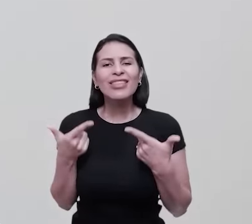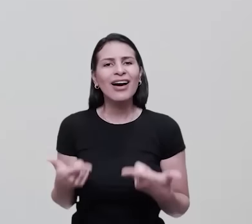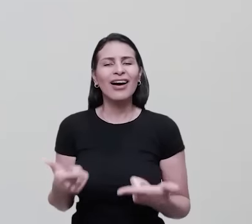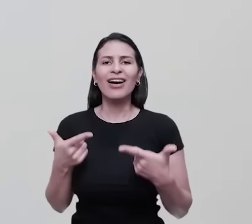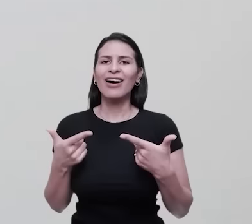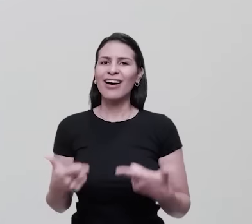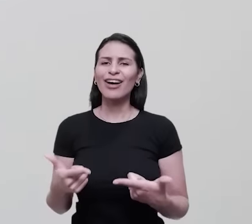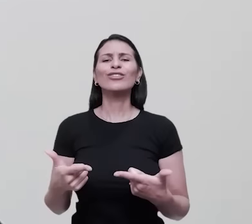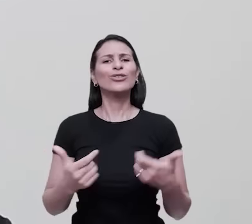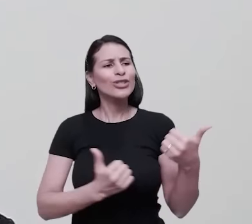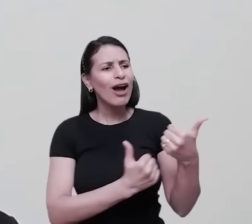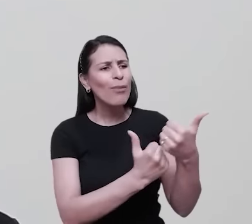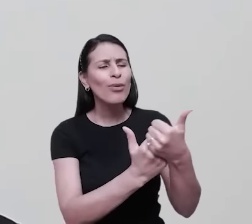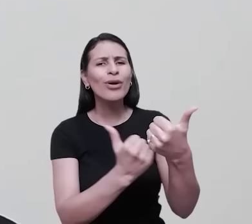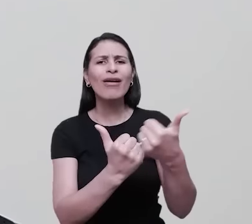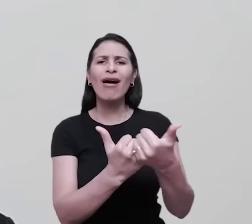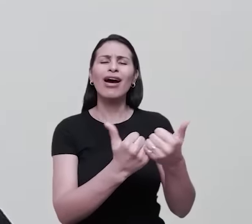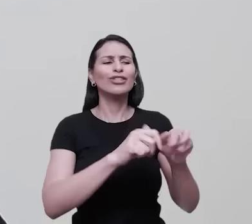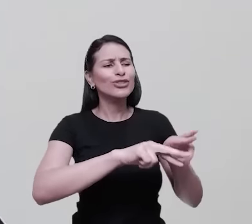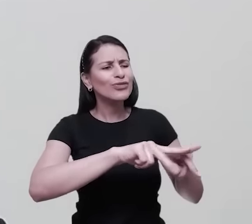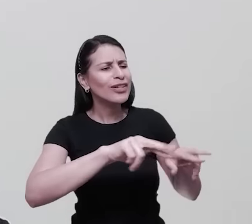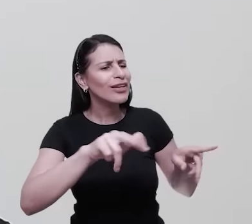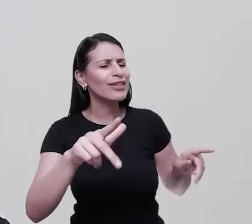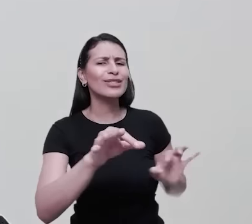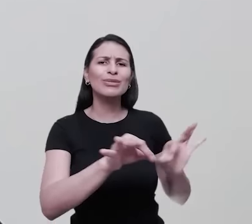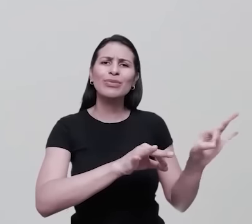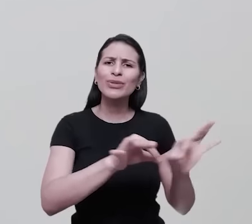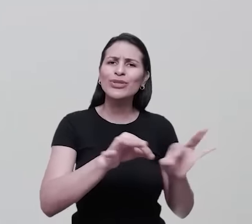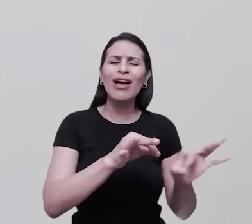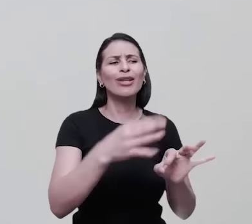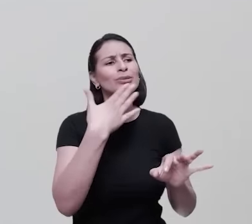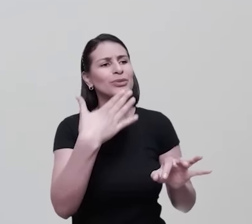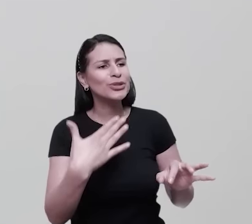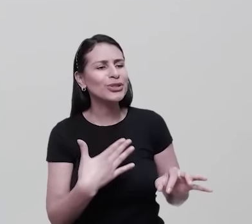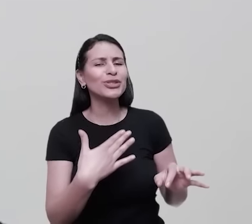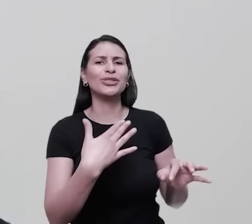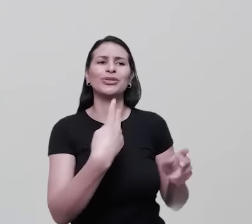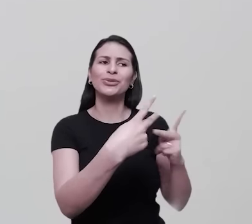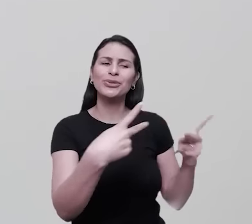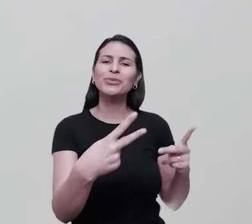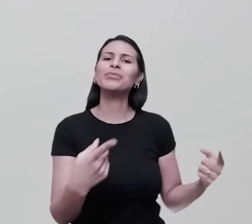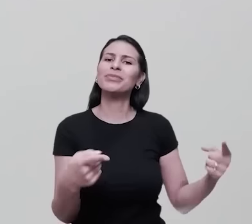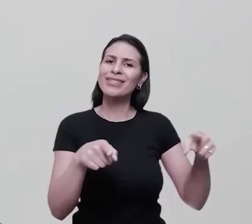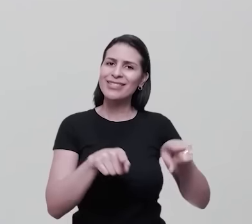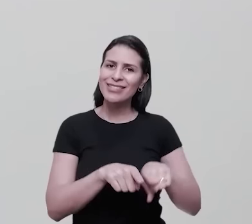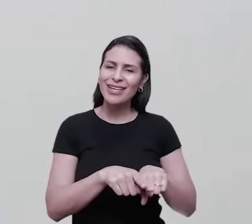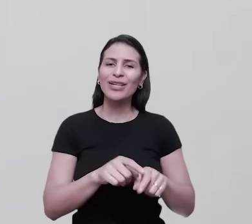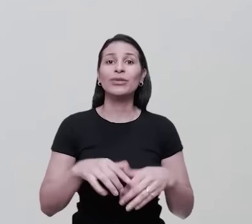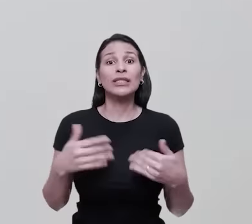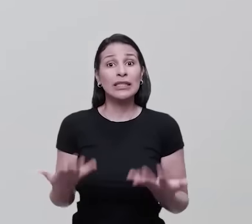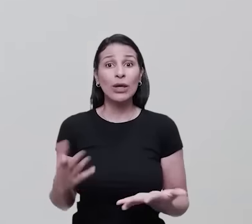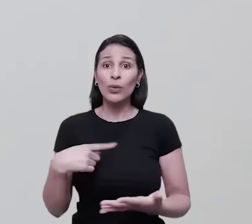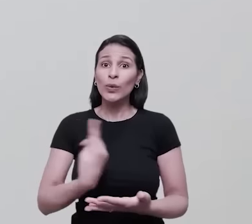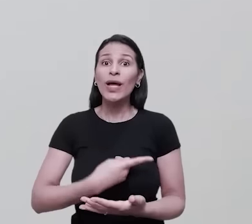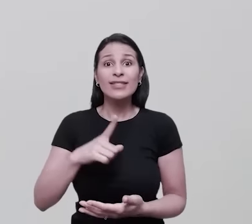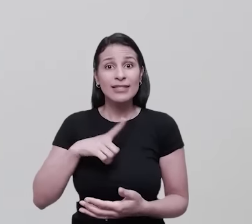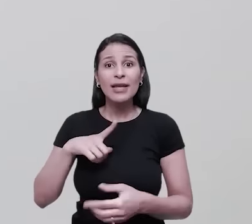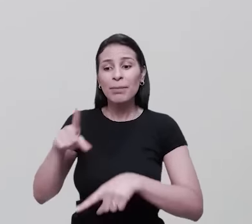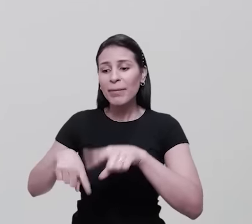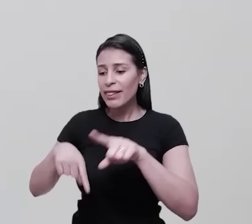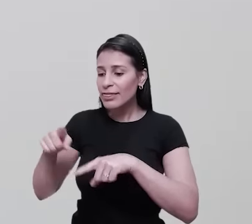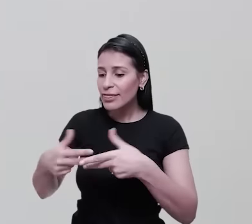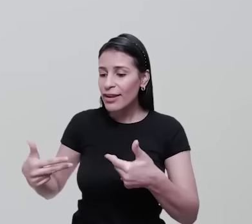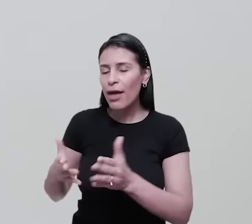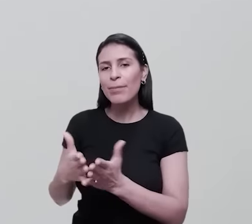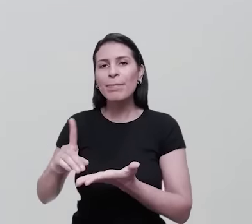de poder apoiar vários projetos e pedidos de nossas parceiras. Assim, nós compartilhamos materiais